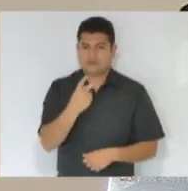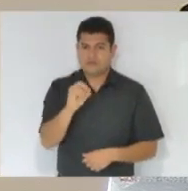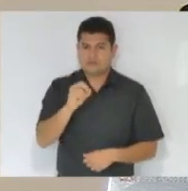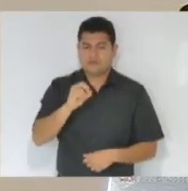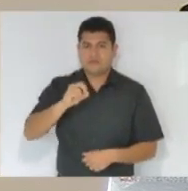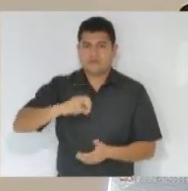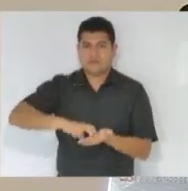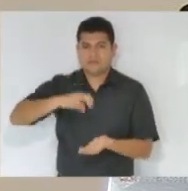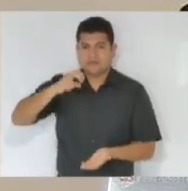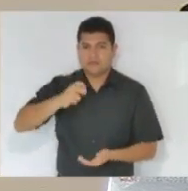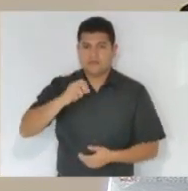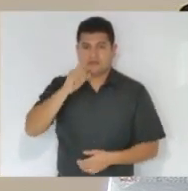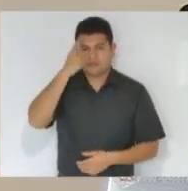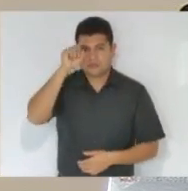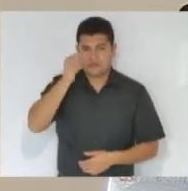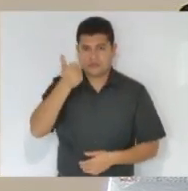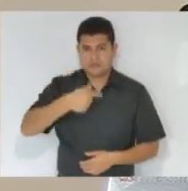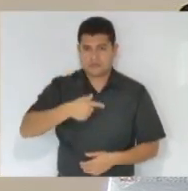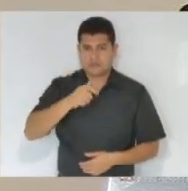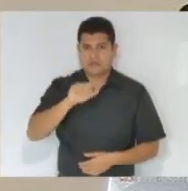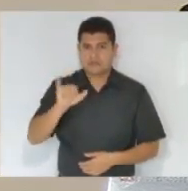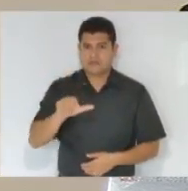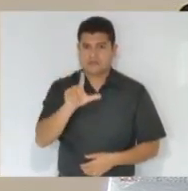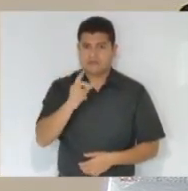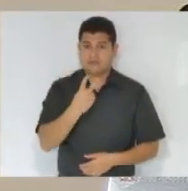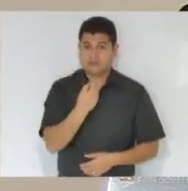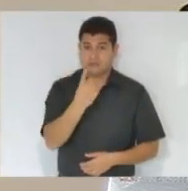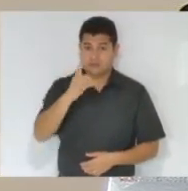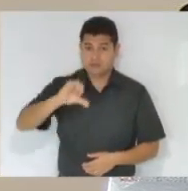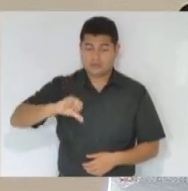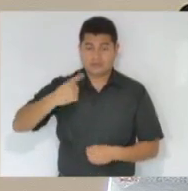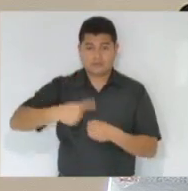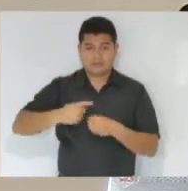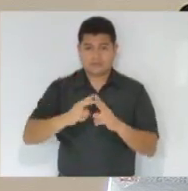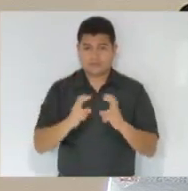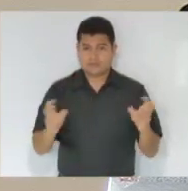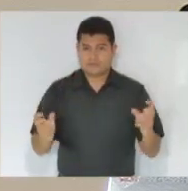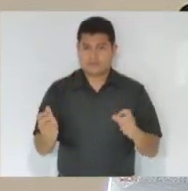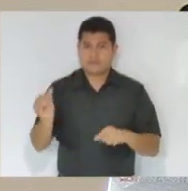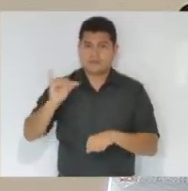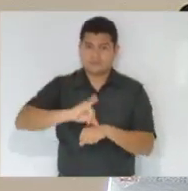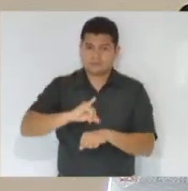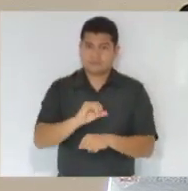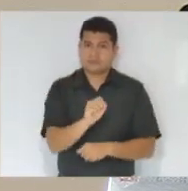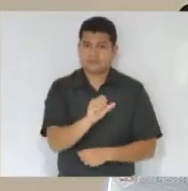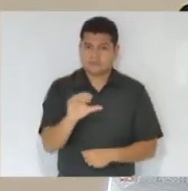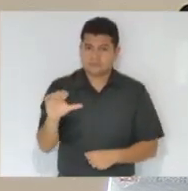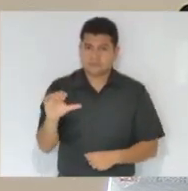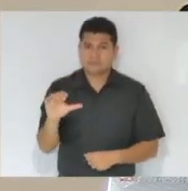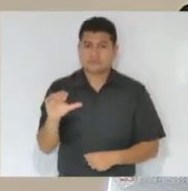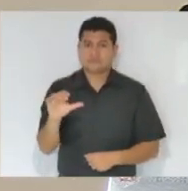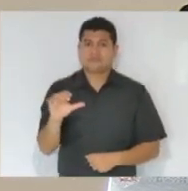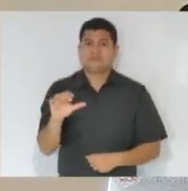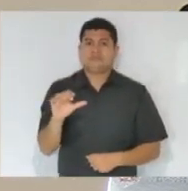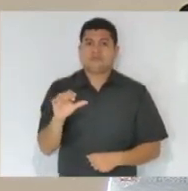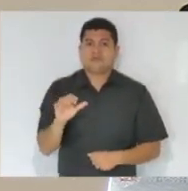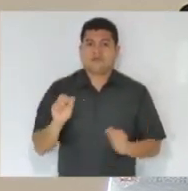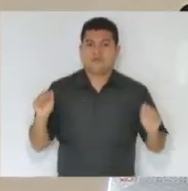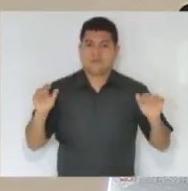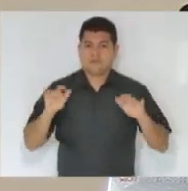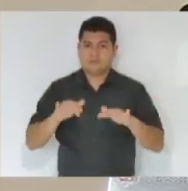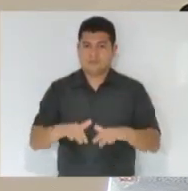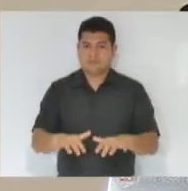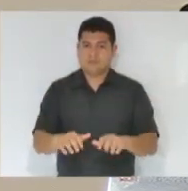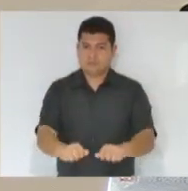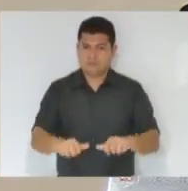mês de julho do ano de 2019, nessa cidade de Florianópolis, capital do estado de Santa Catarina, reuniu-se a